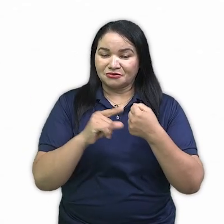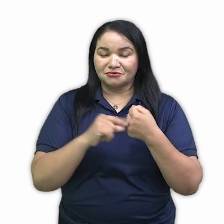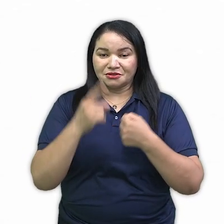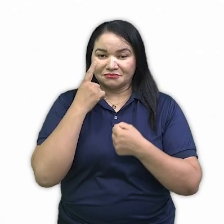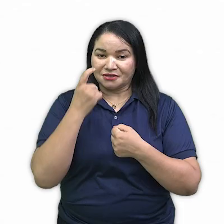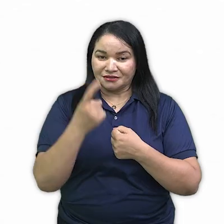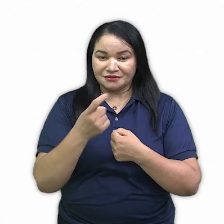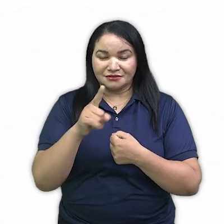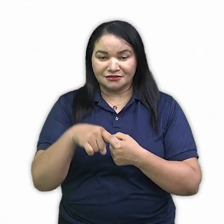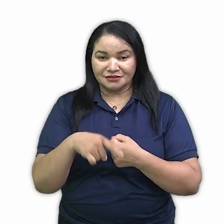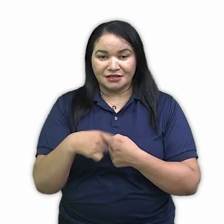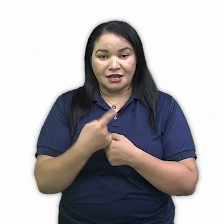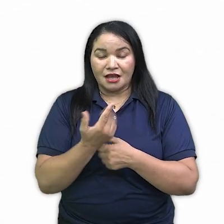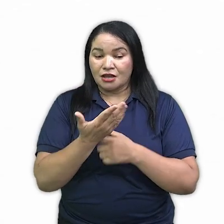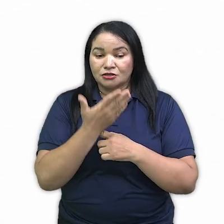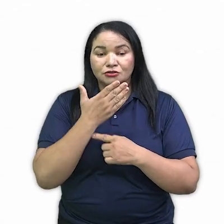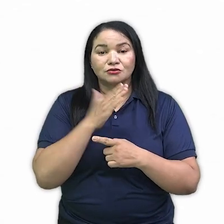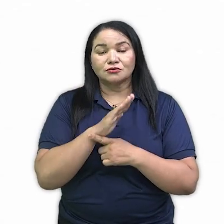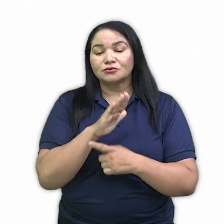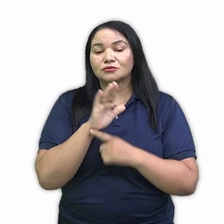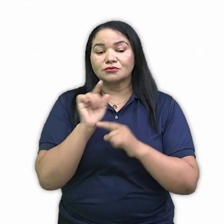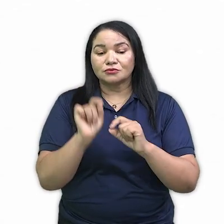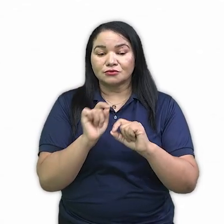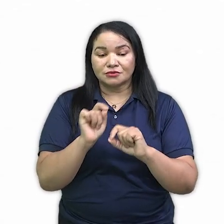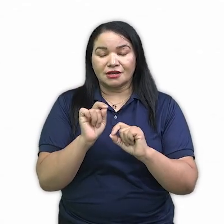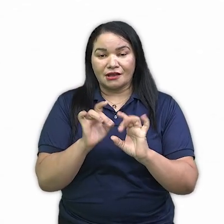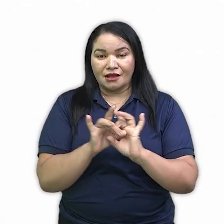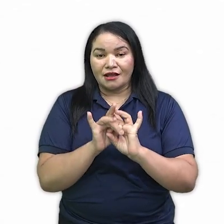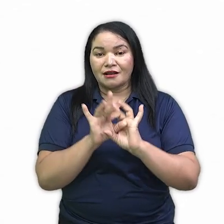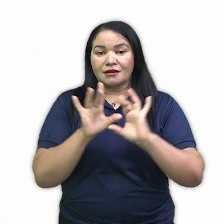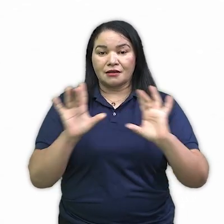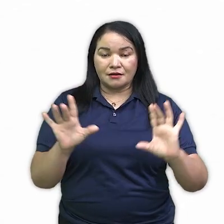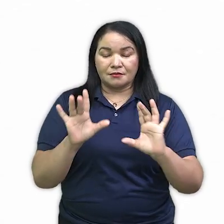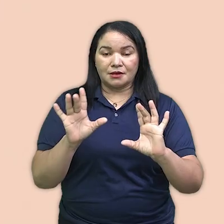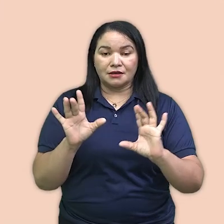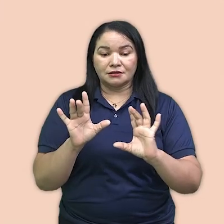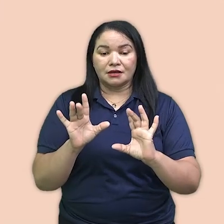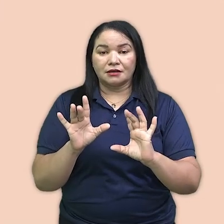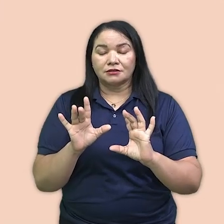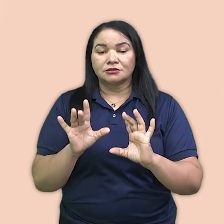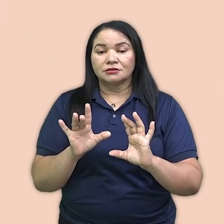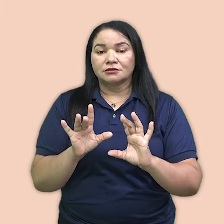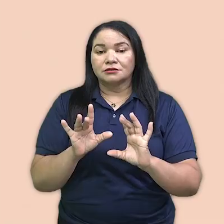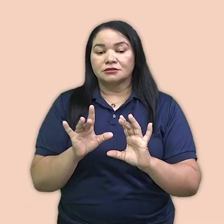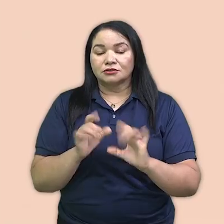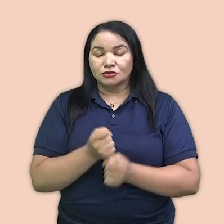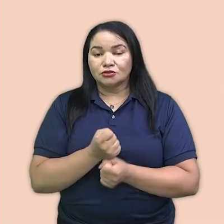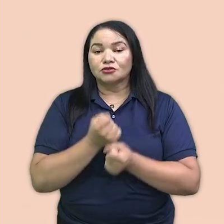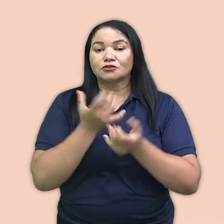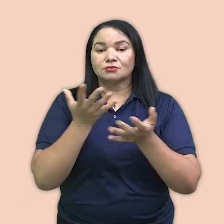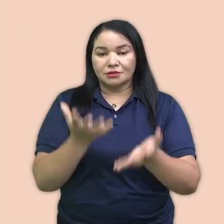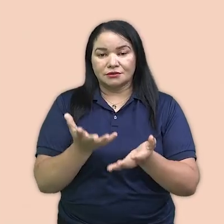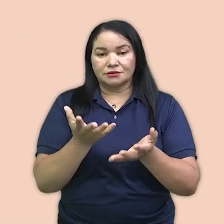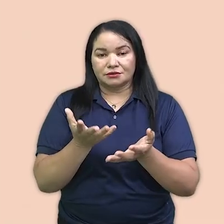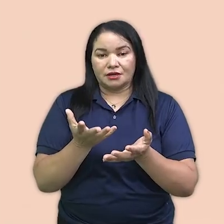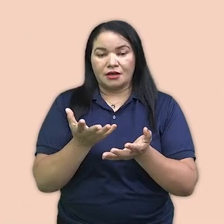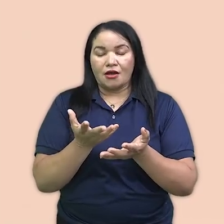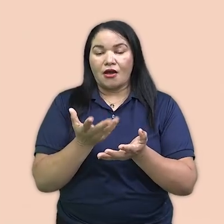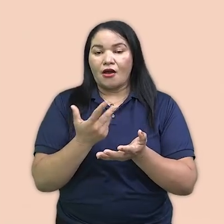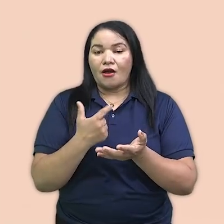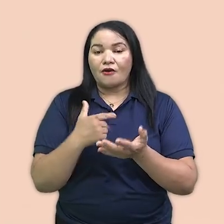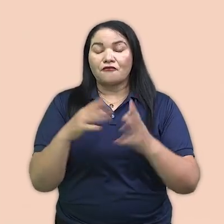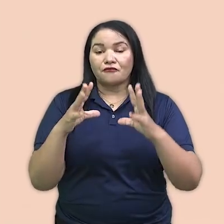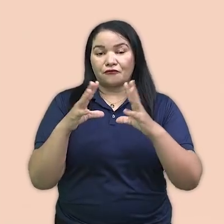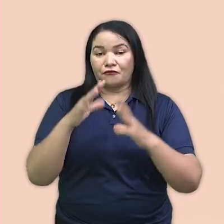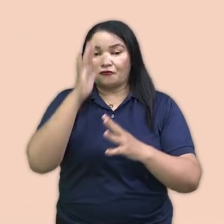bem interessante aí, né? Que vai nos dar essa liberdade de expressar